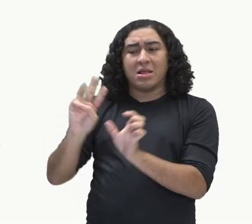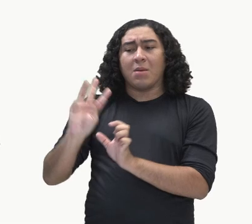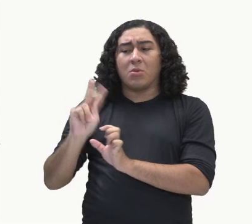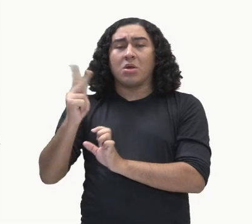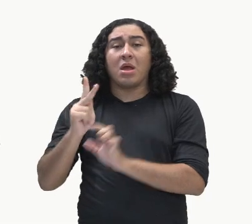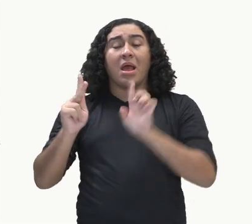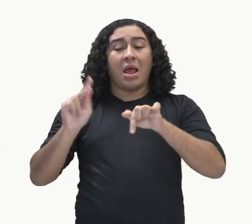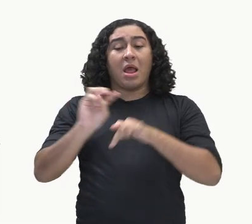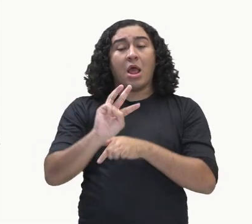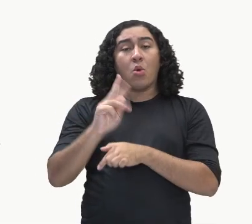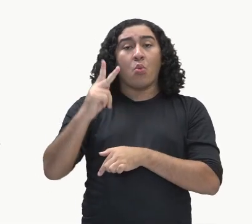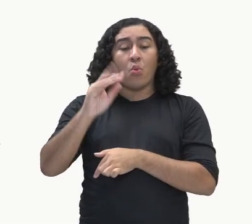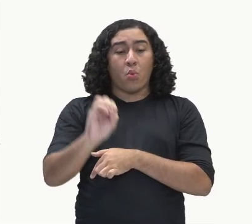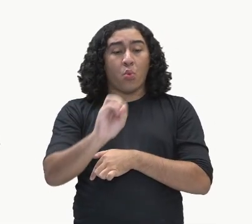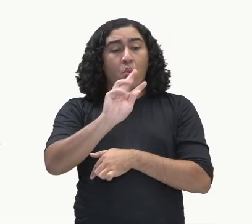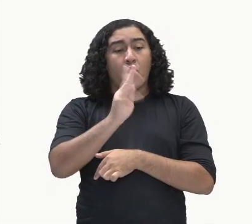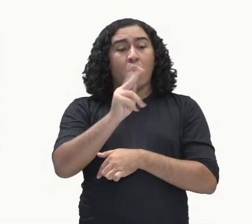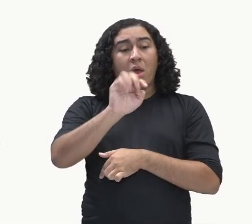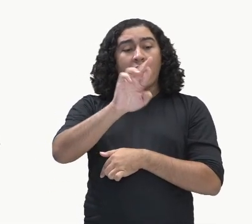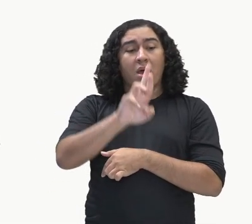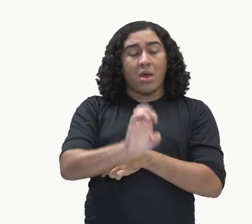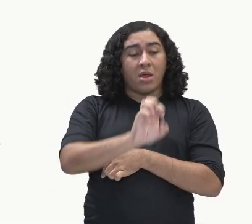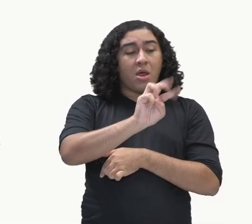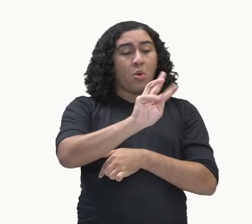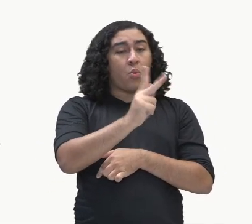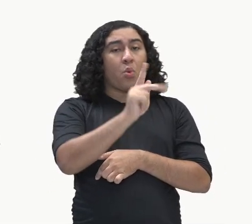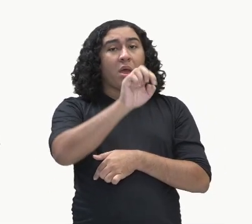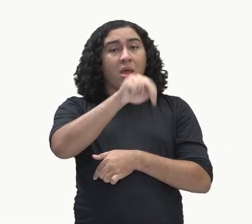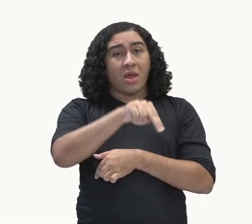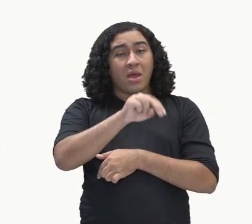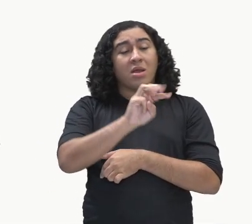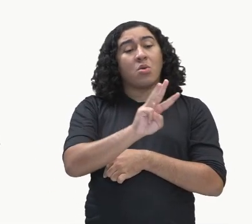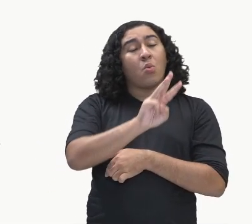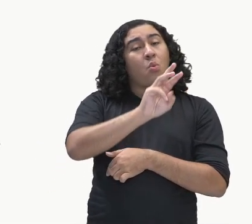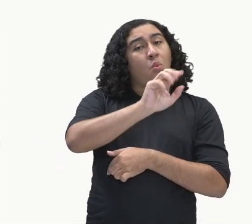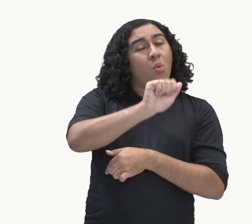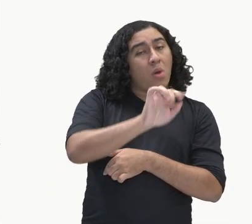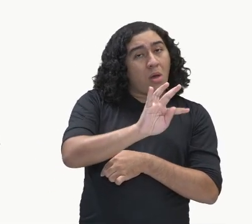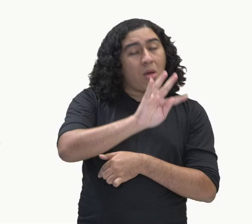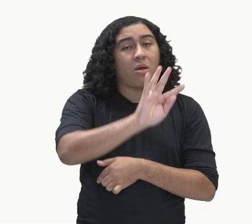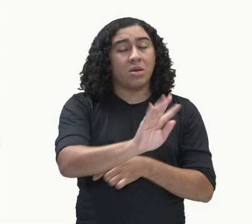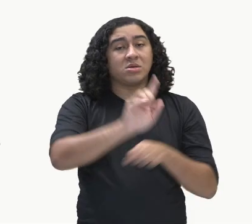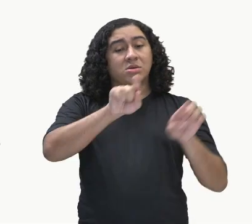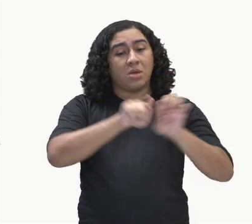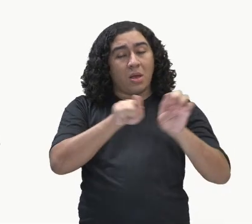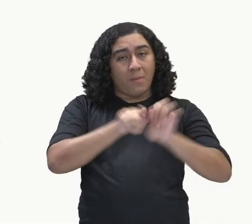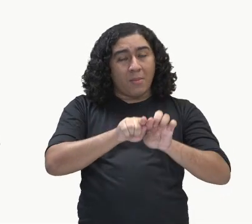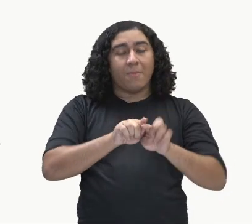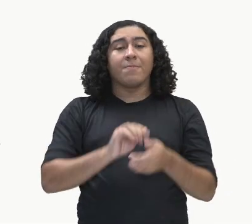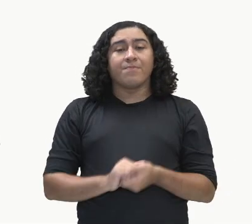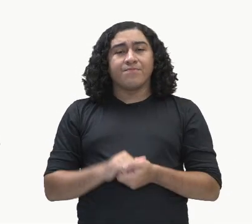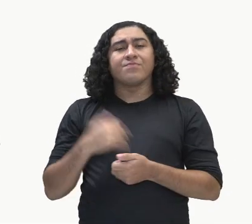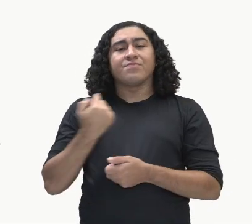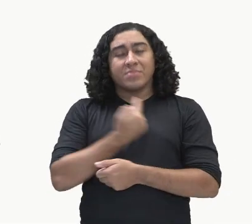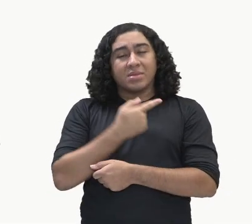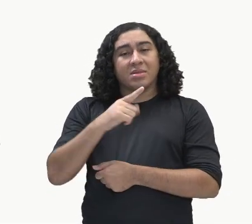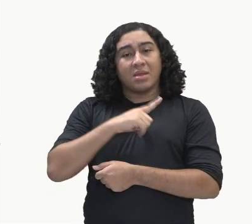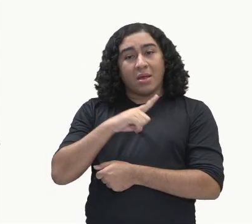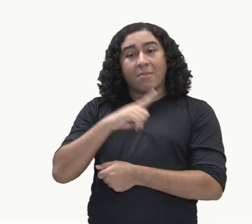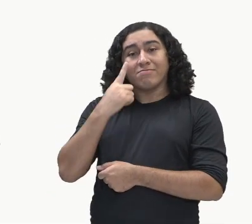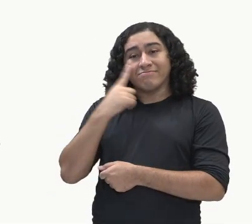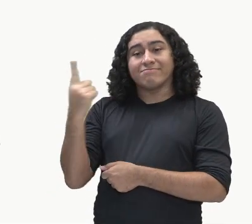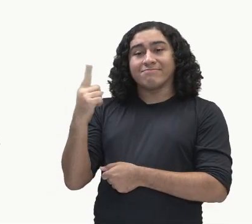Who, where, when, why, what. Então, nós temos uma double H word aqui,